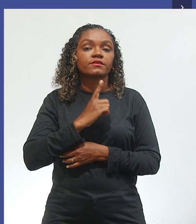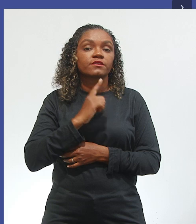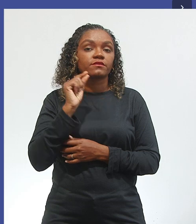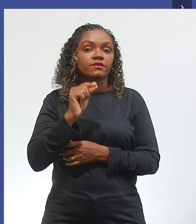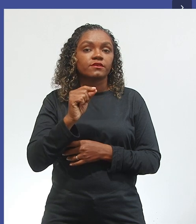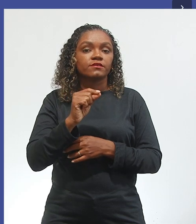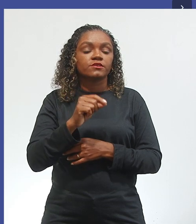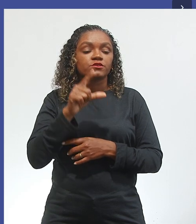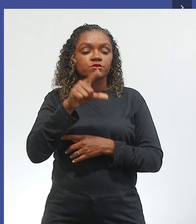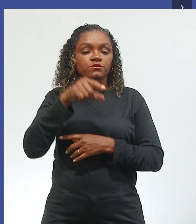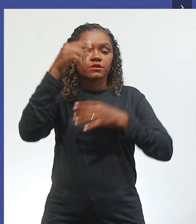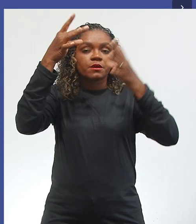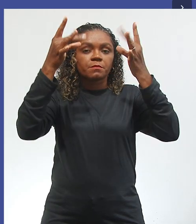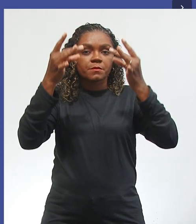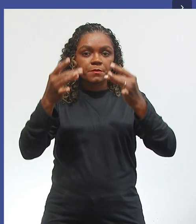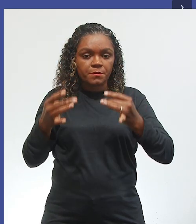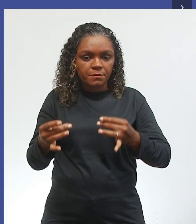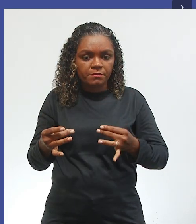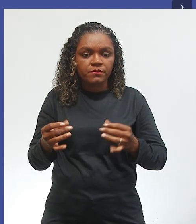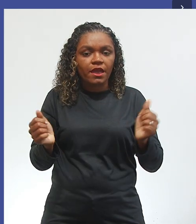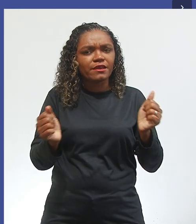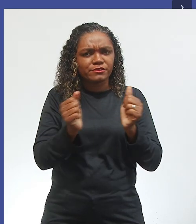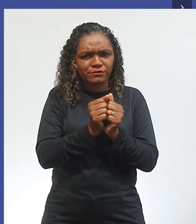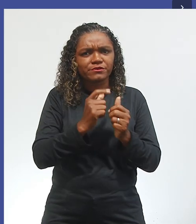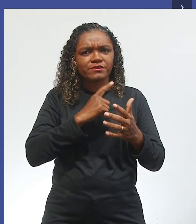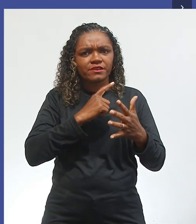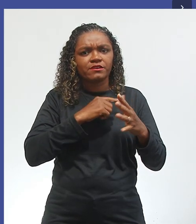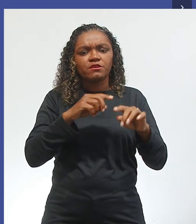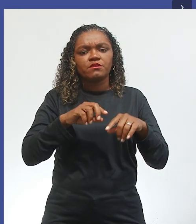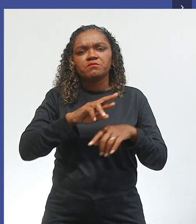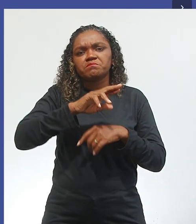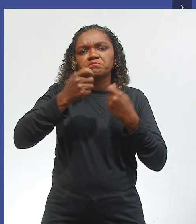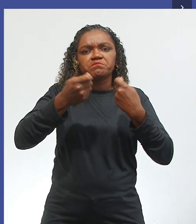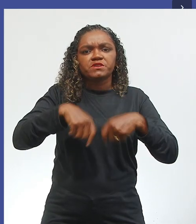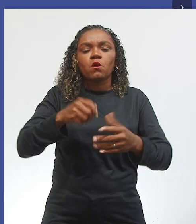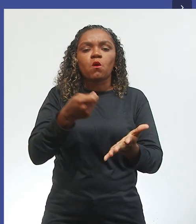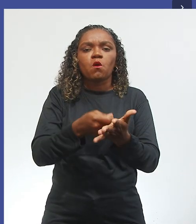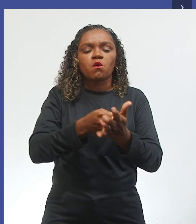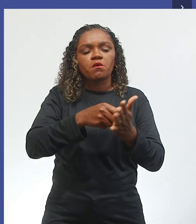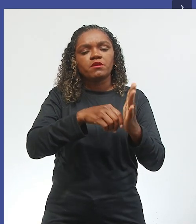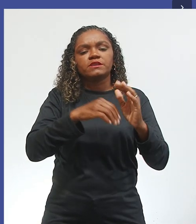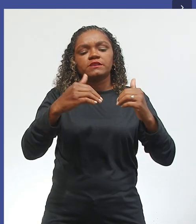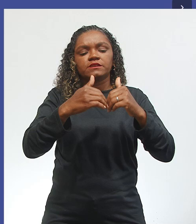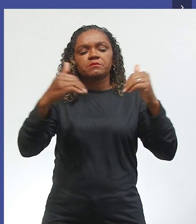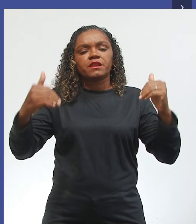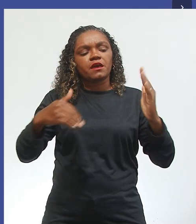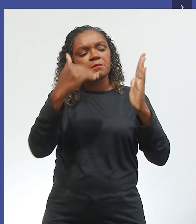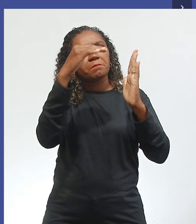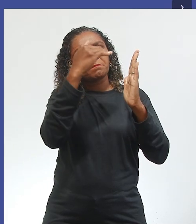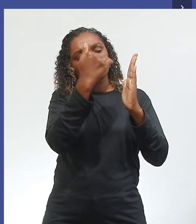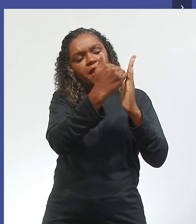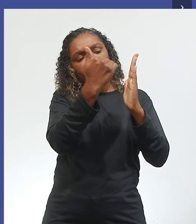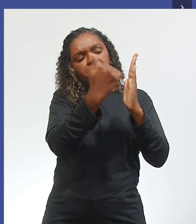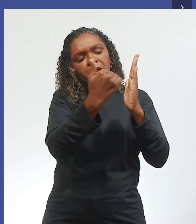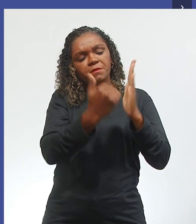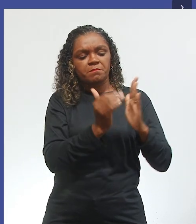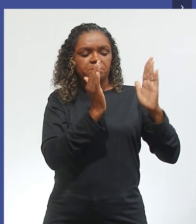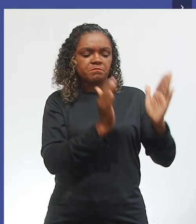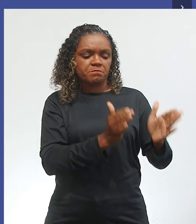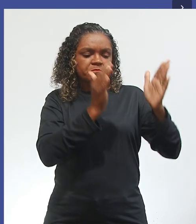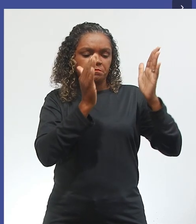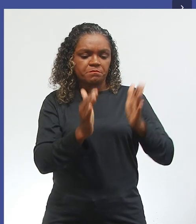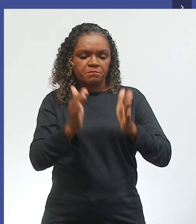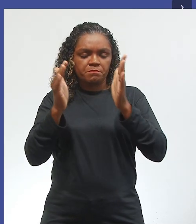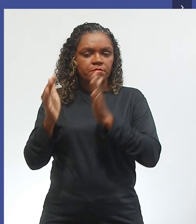Depois, a gente vai definir, então, isso já vem tudo meio junto, tá? Não é que precise ser uma